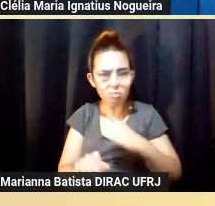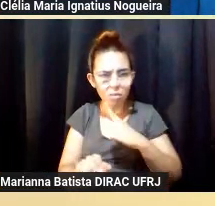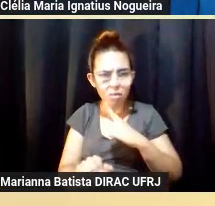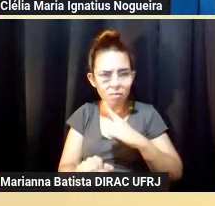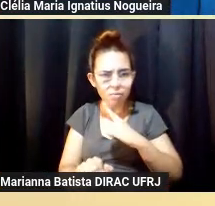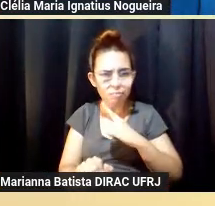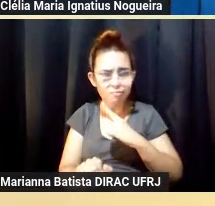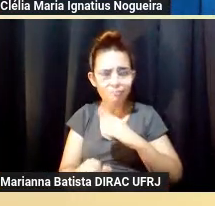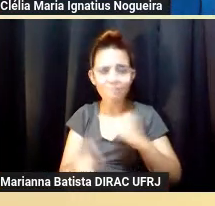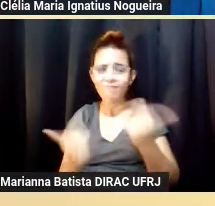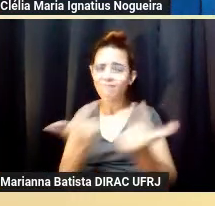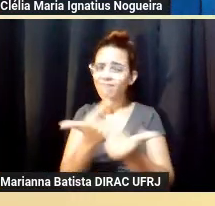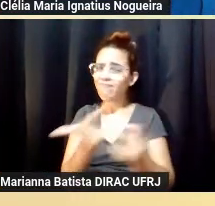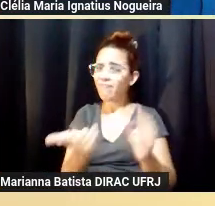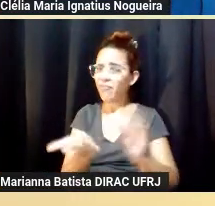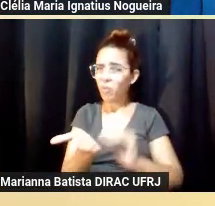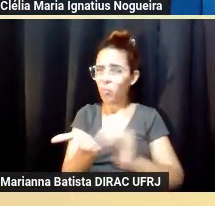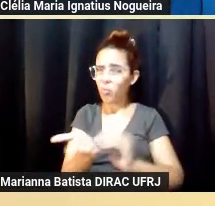slide, por favor.